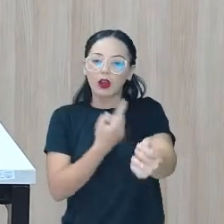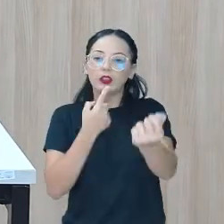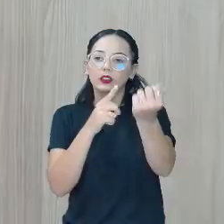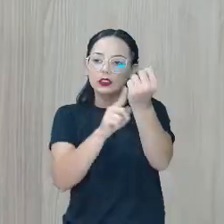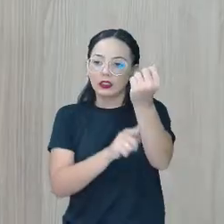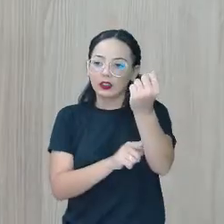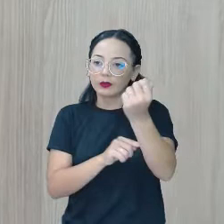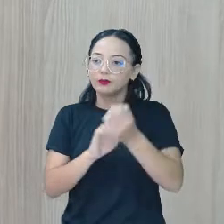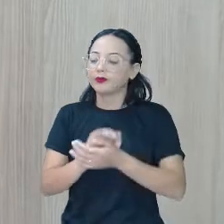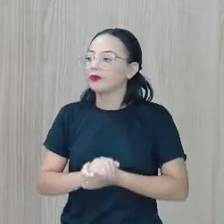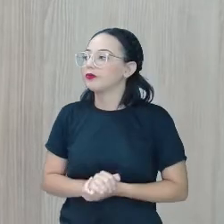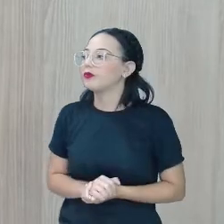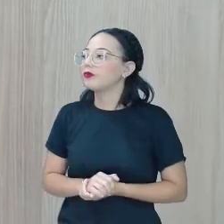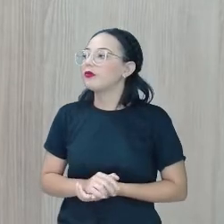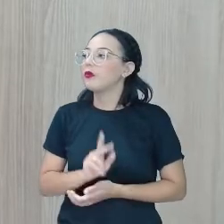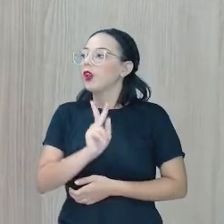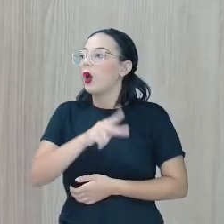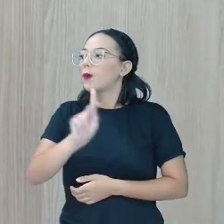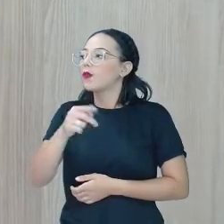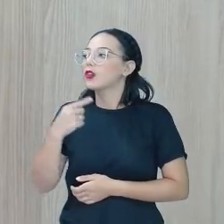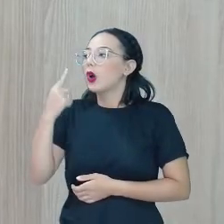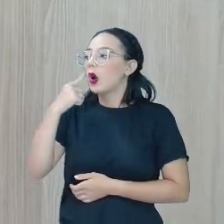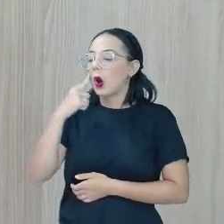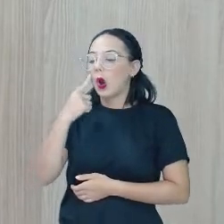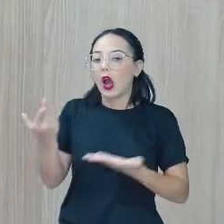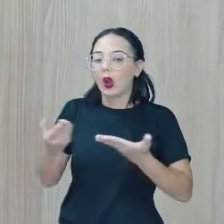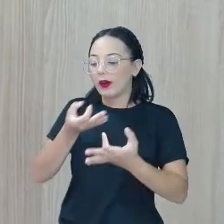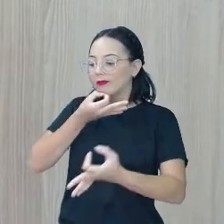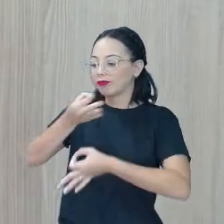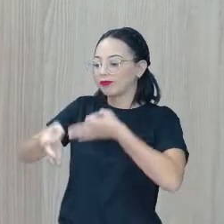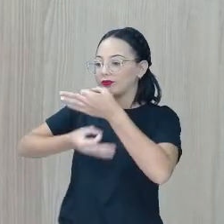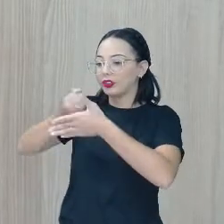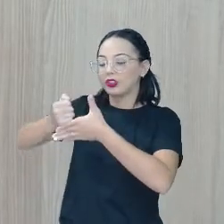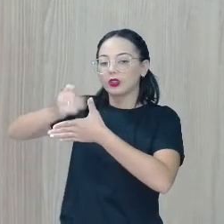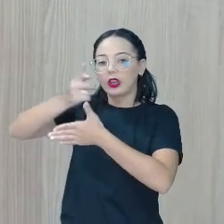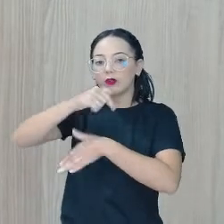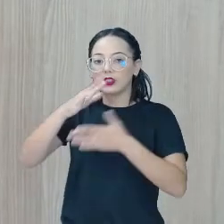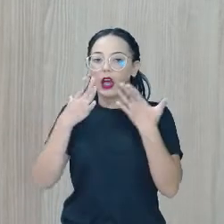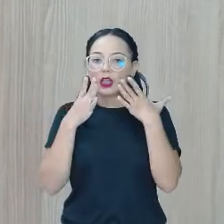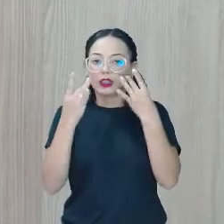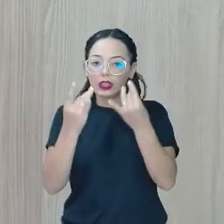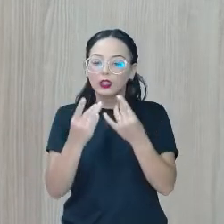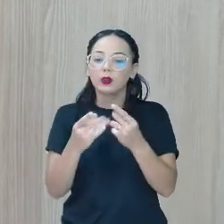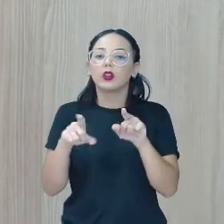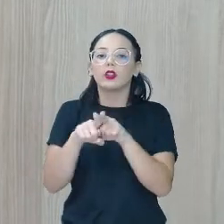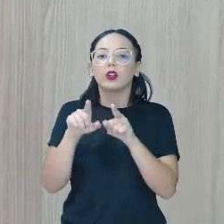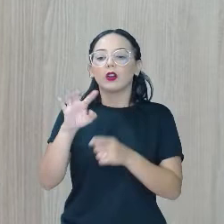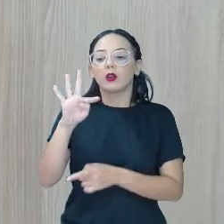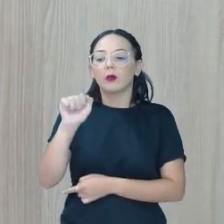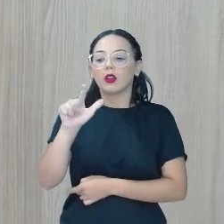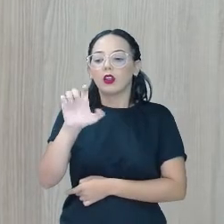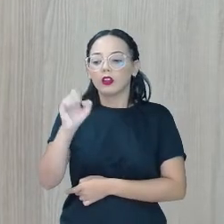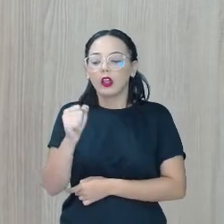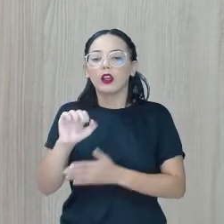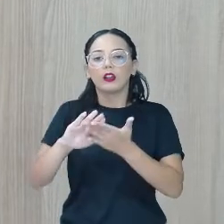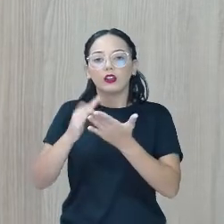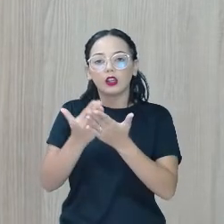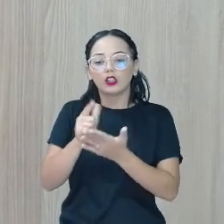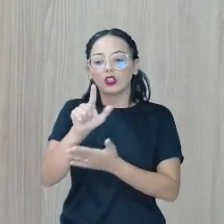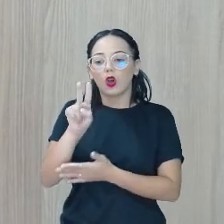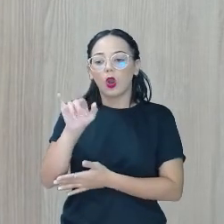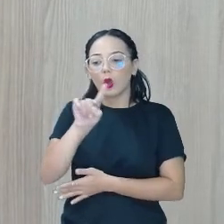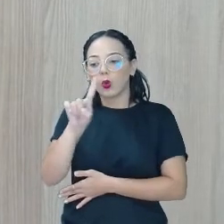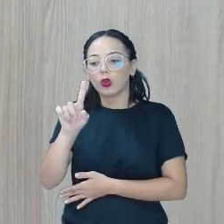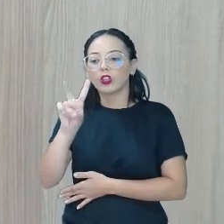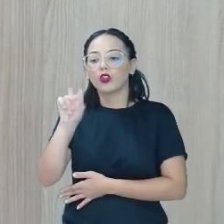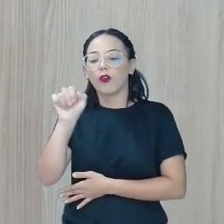sangue. Bem, professora Isabel, esse chat aqui, eles estão participando, estão atentos. Aí cito aqui Thales também, da Escola Luiz Vaz de Camões,